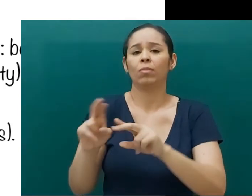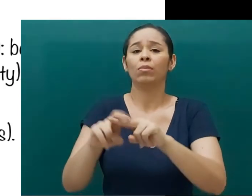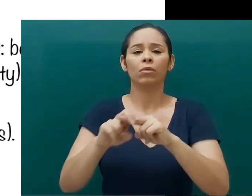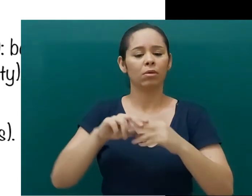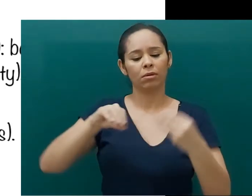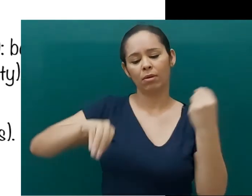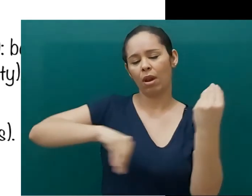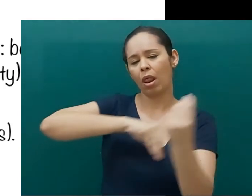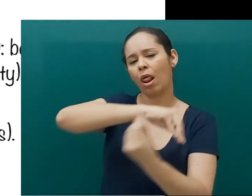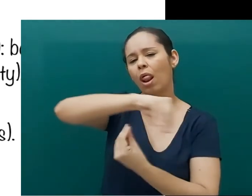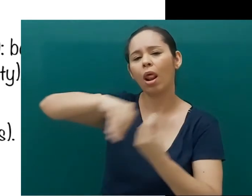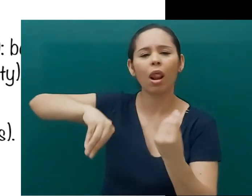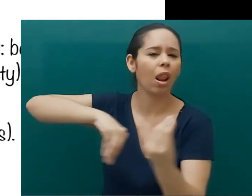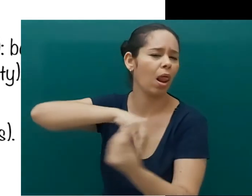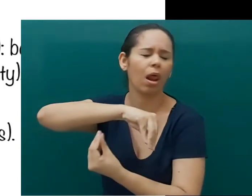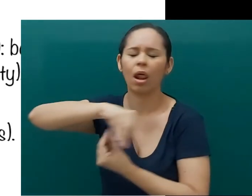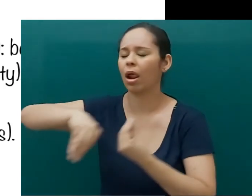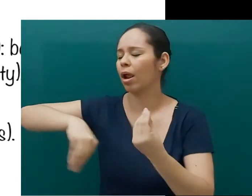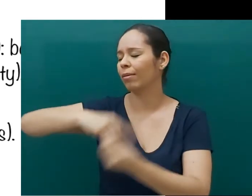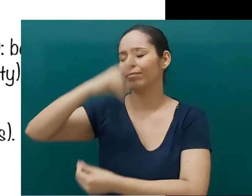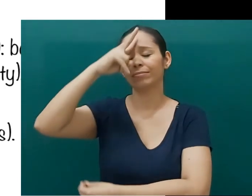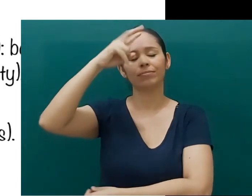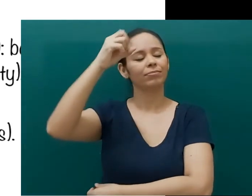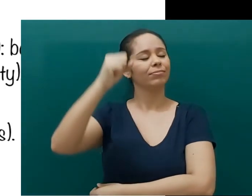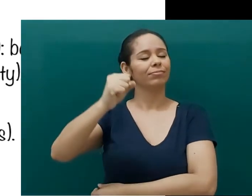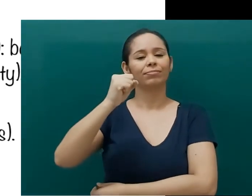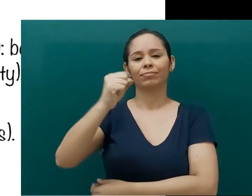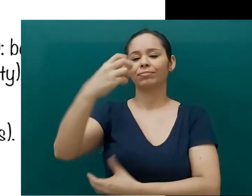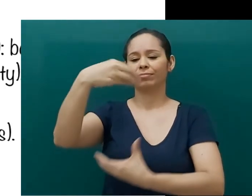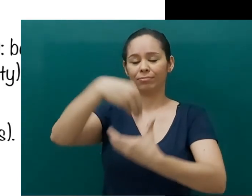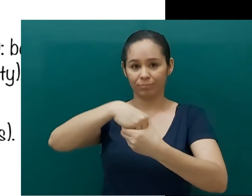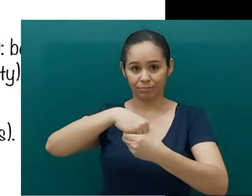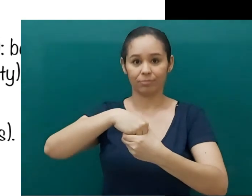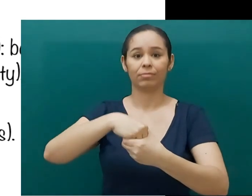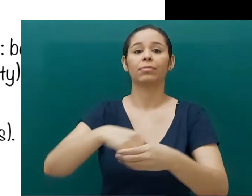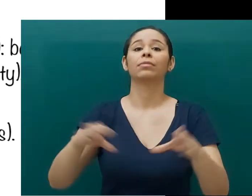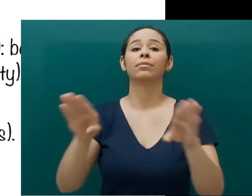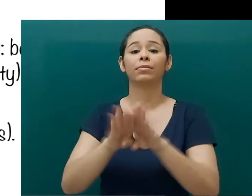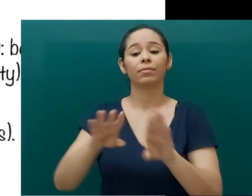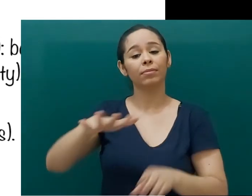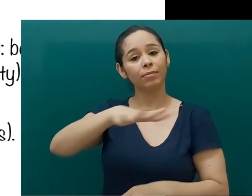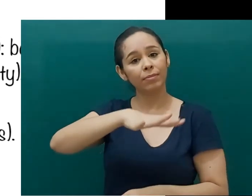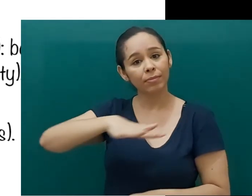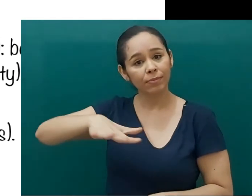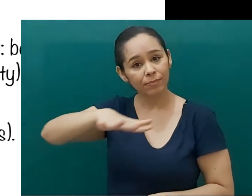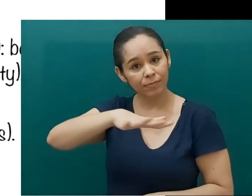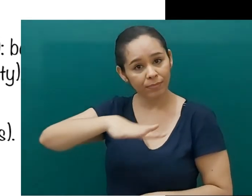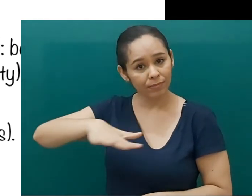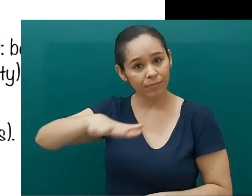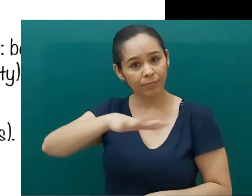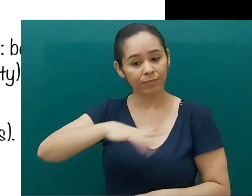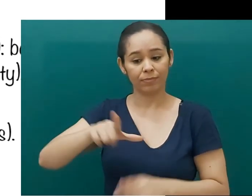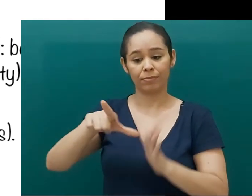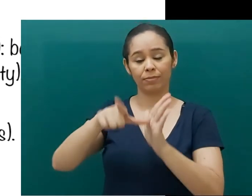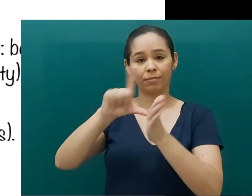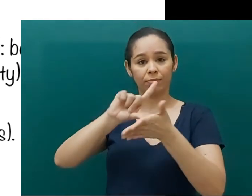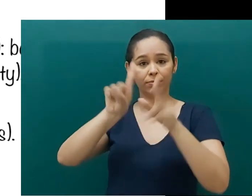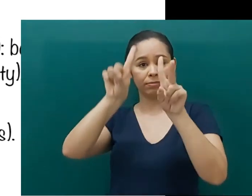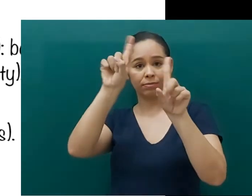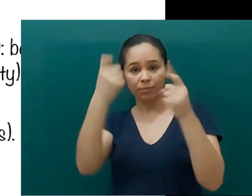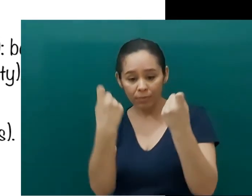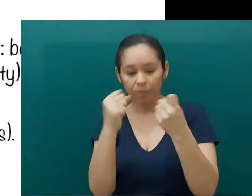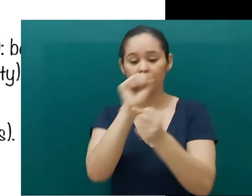há uma diversidade linguística muito grande. Foi também uma região de